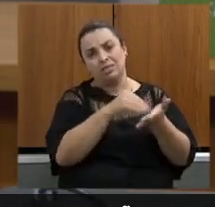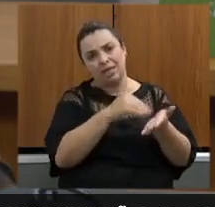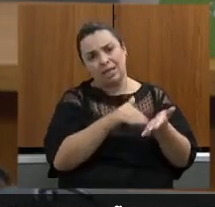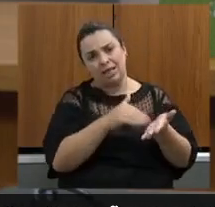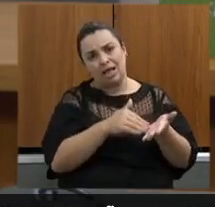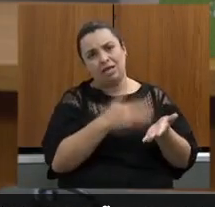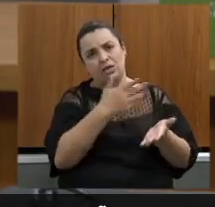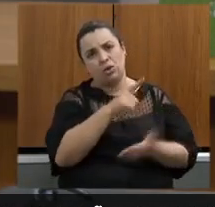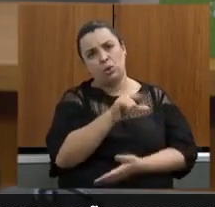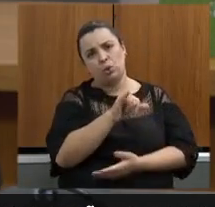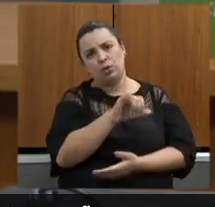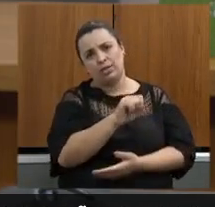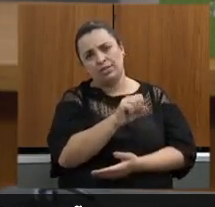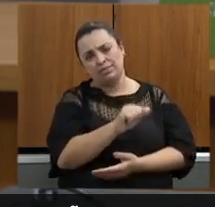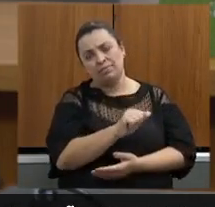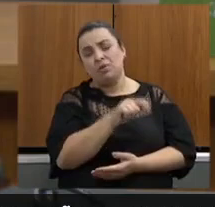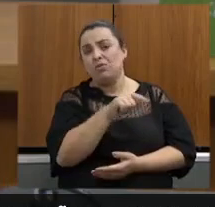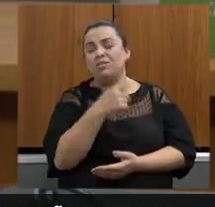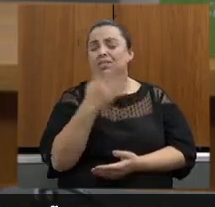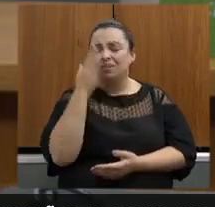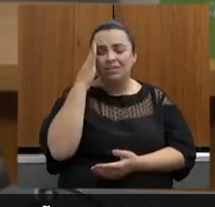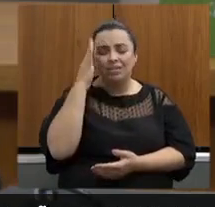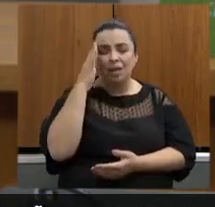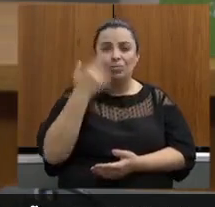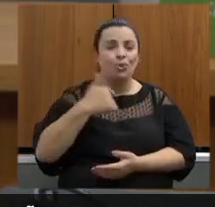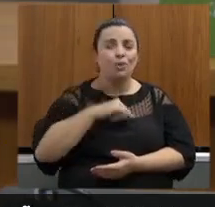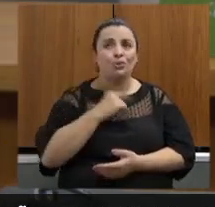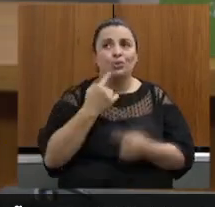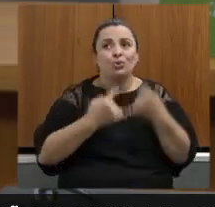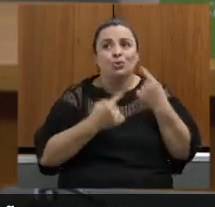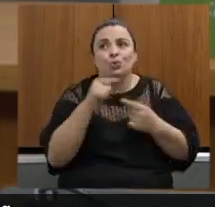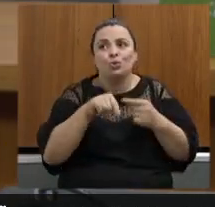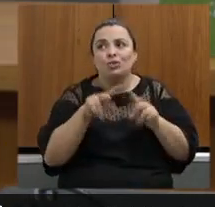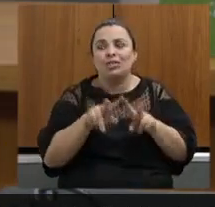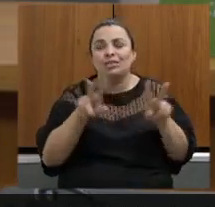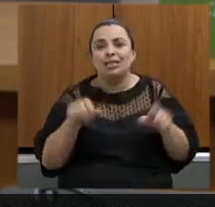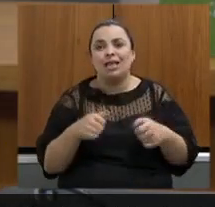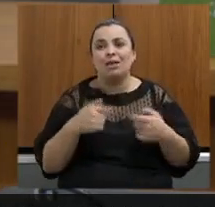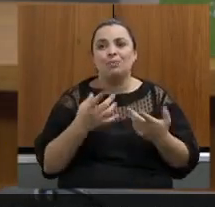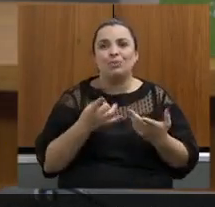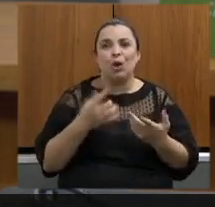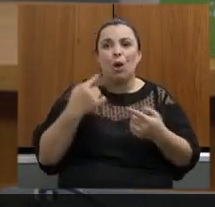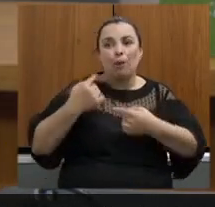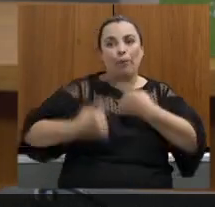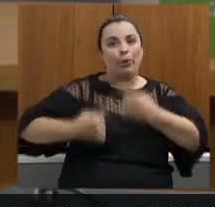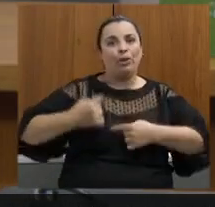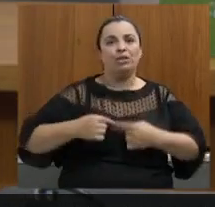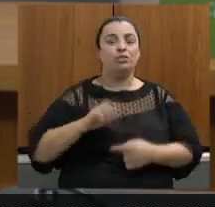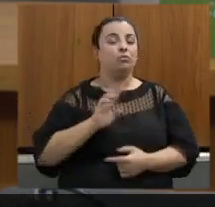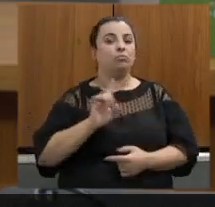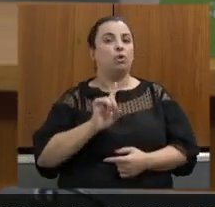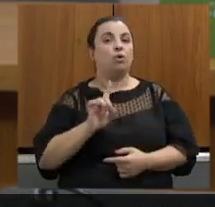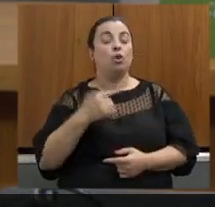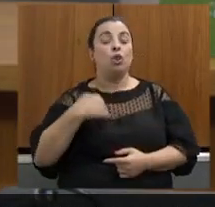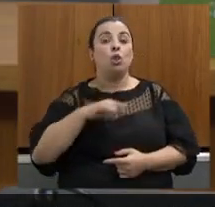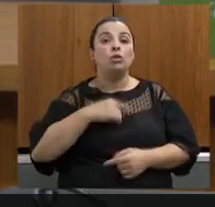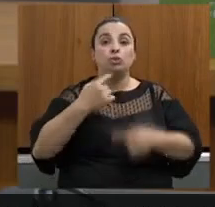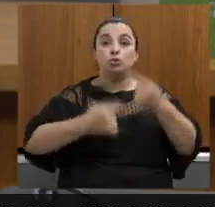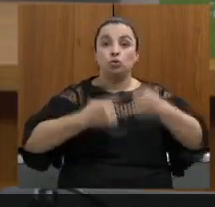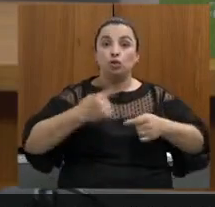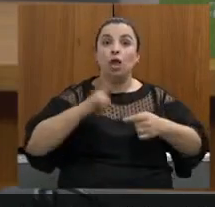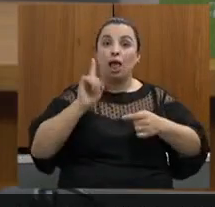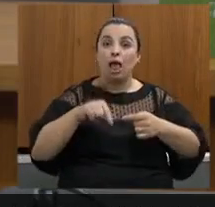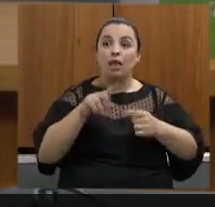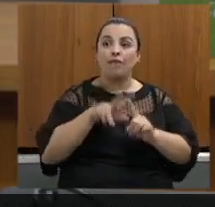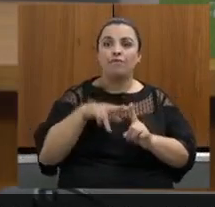sabe que a gente não discutir isso aqui de forma é politizando assuma discutir do ponto de vista técnico é